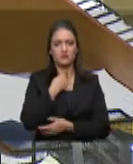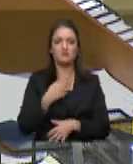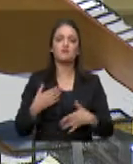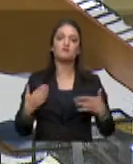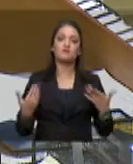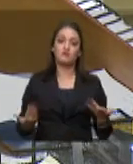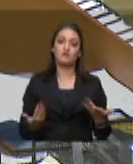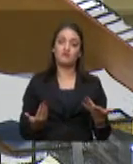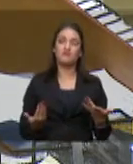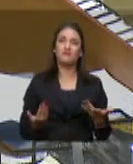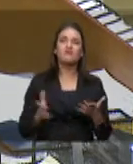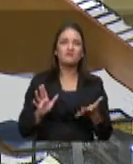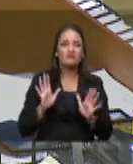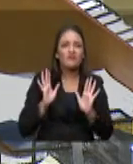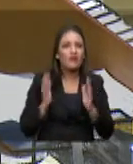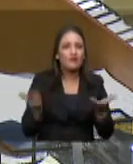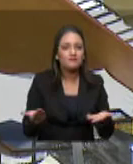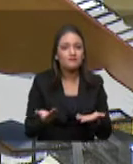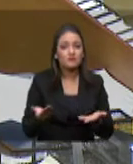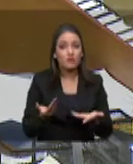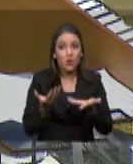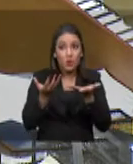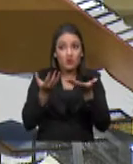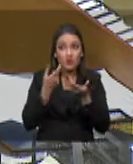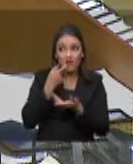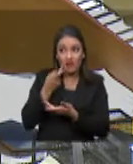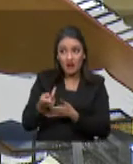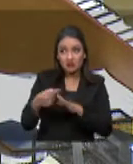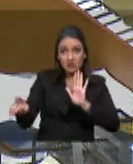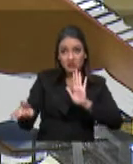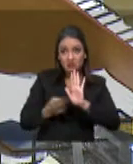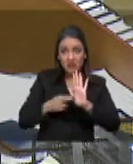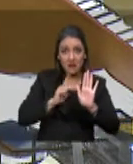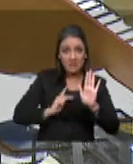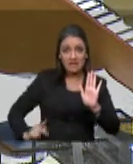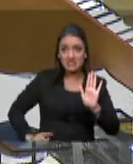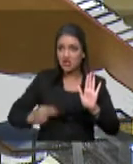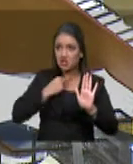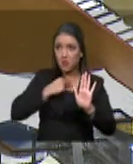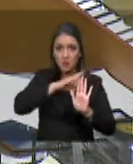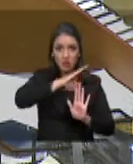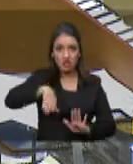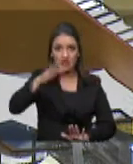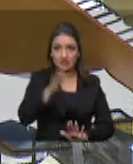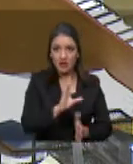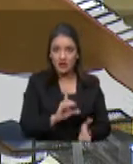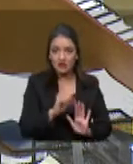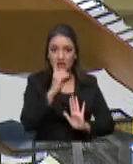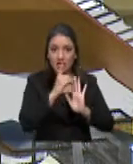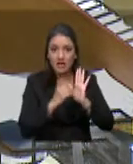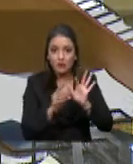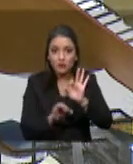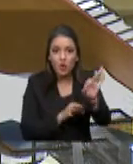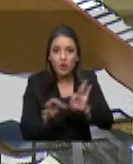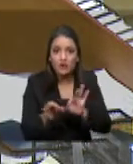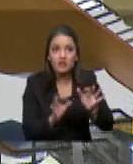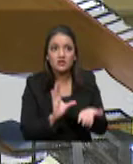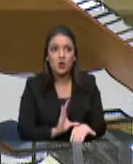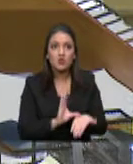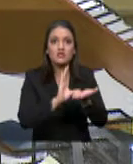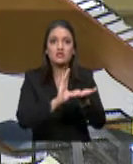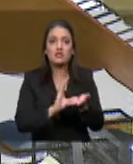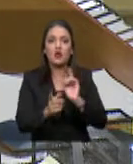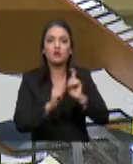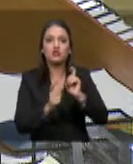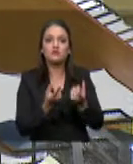é exatamente o ponto. A se admitir que o presidente da República não pode revogar um decreto que organiza um conselho que administra um fundo, porque